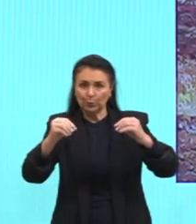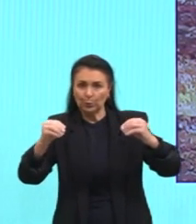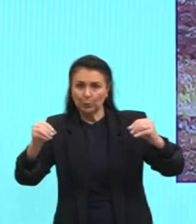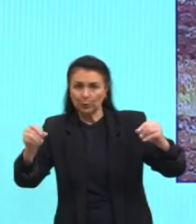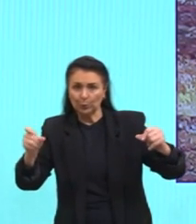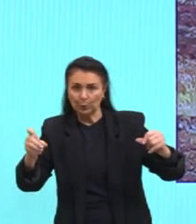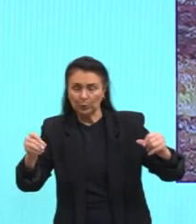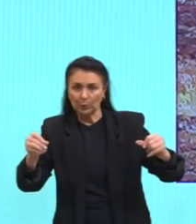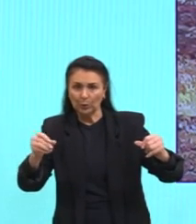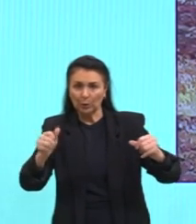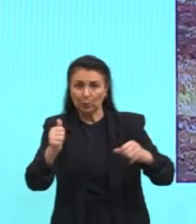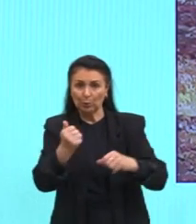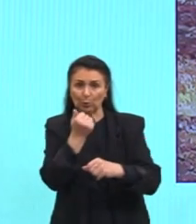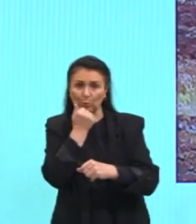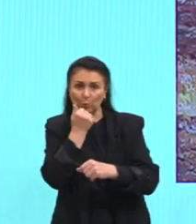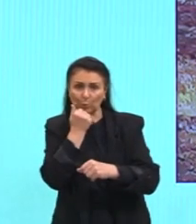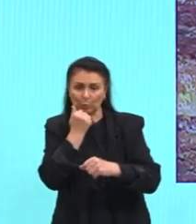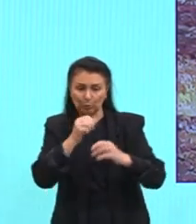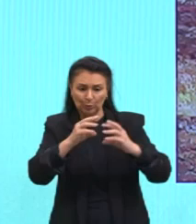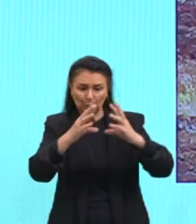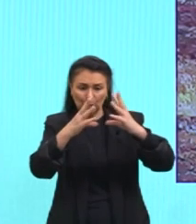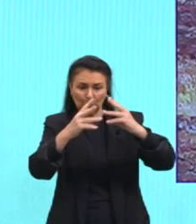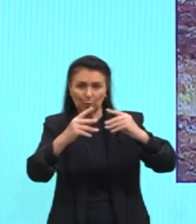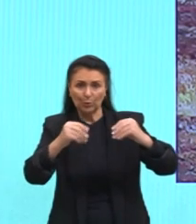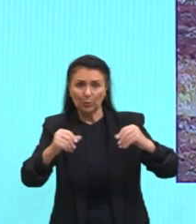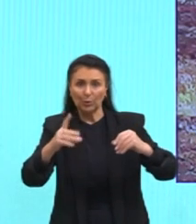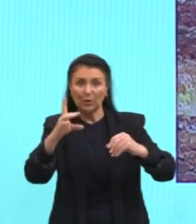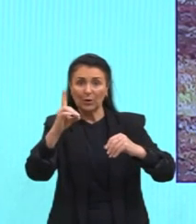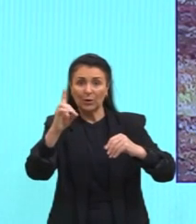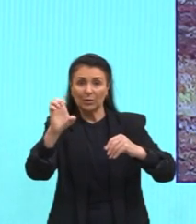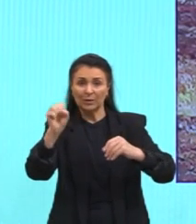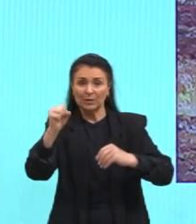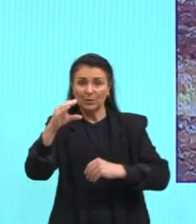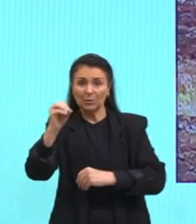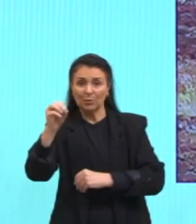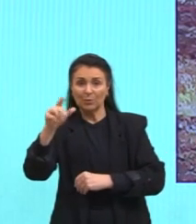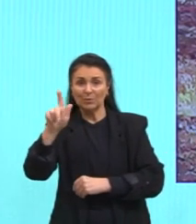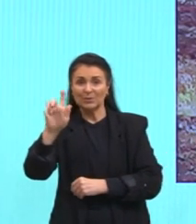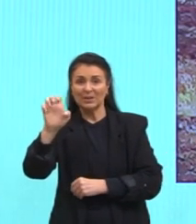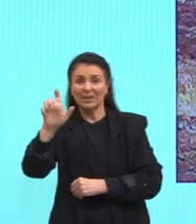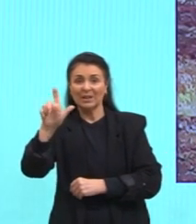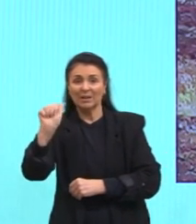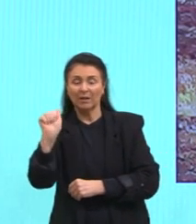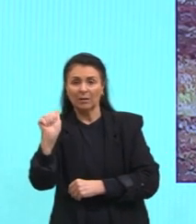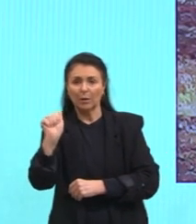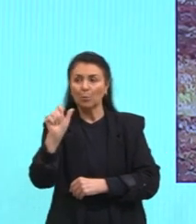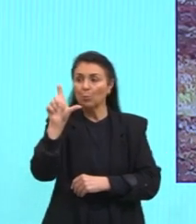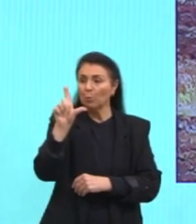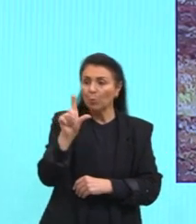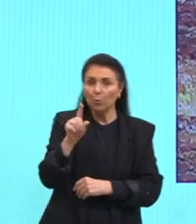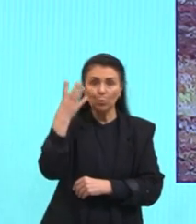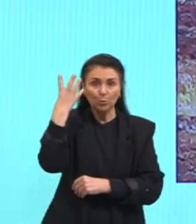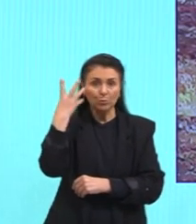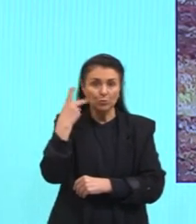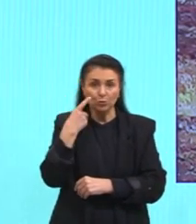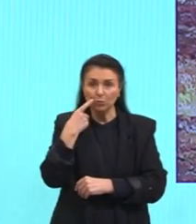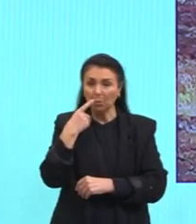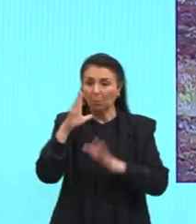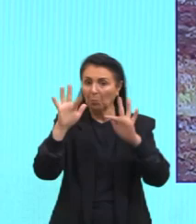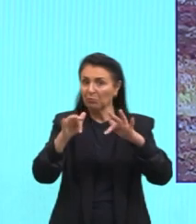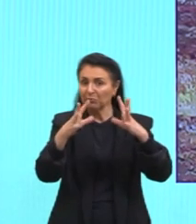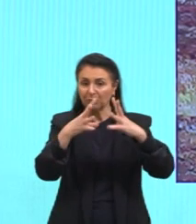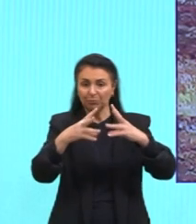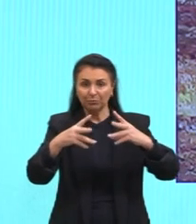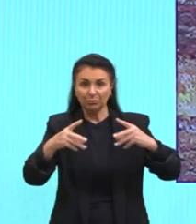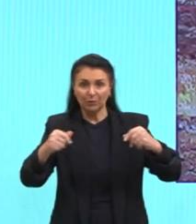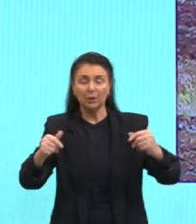rápido vegetativo tá se congela muito rápido é questão de alguns dias aí poucos dias aí ele vai descongelar não vai